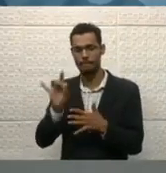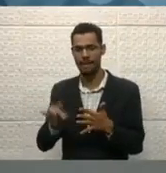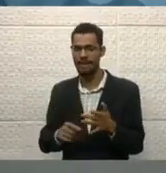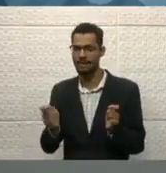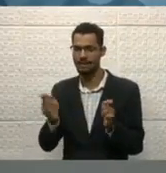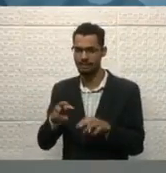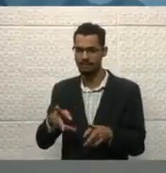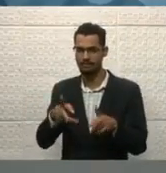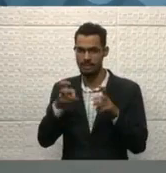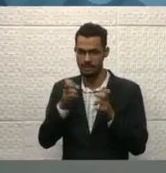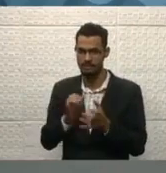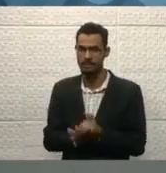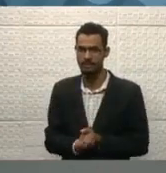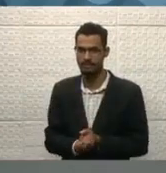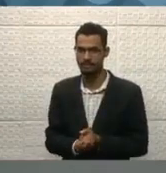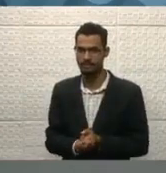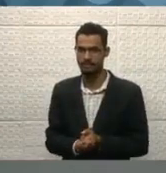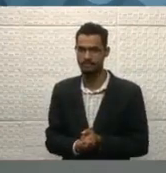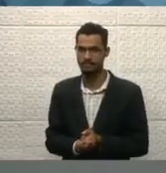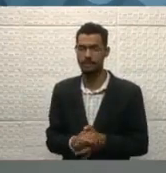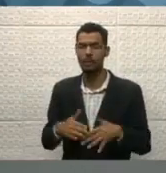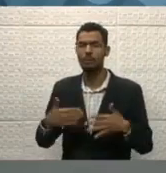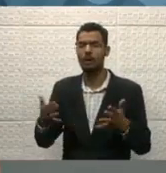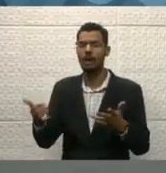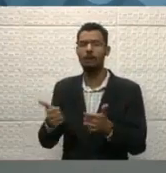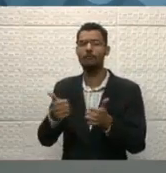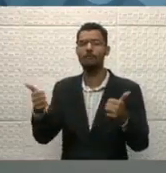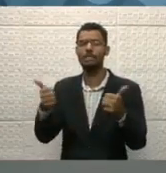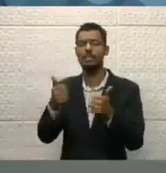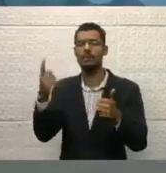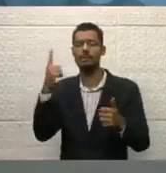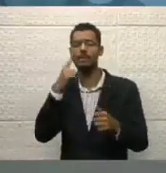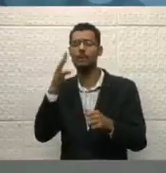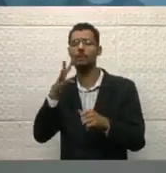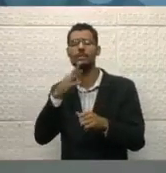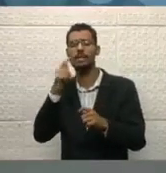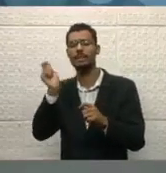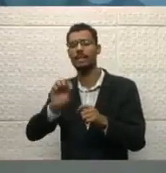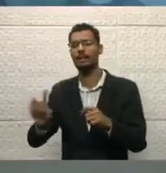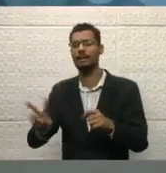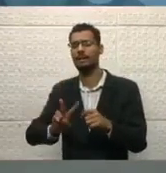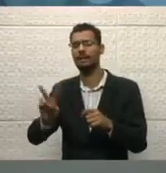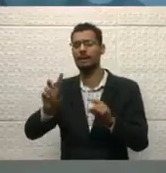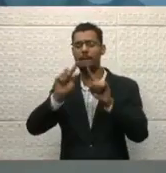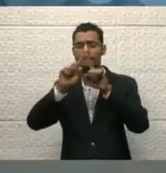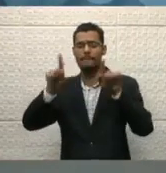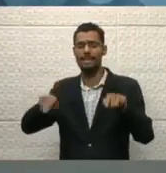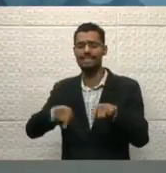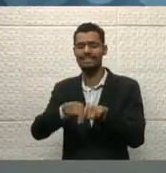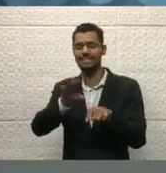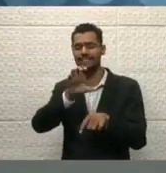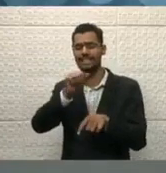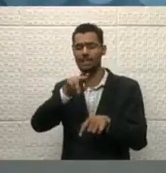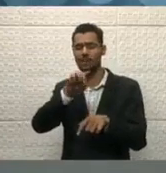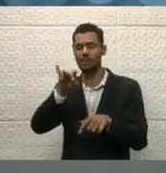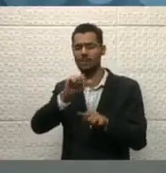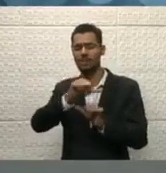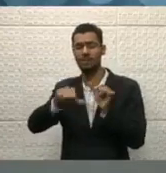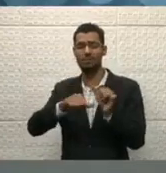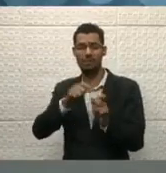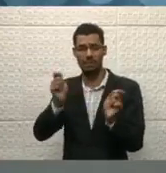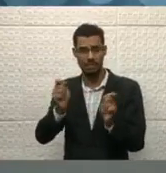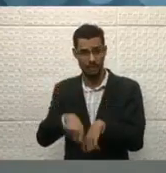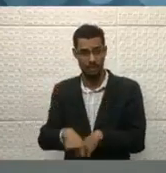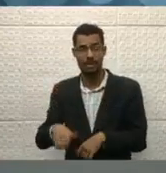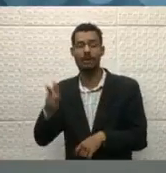um dos espaços vetoriais. E qual que é a vantagem, então, de se conhecer a matriz canônica de uma transformação.